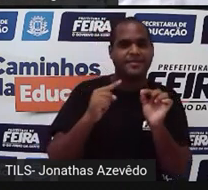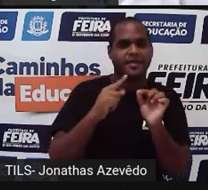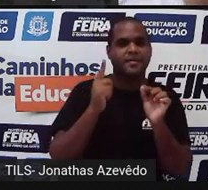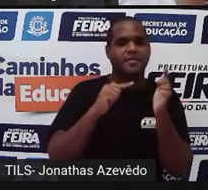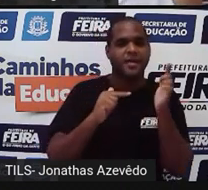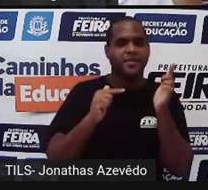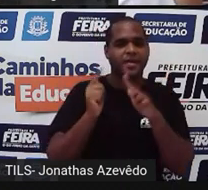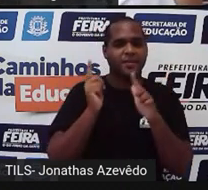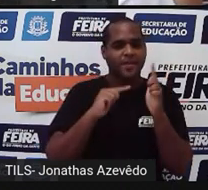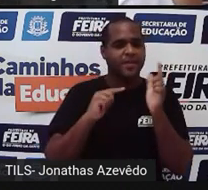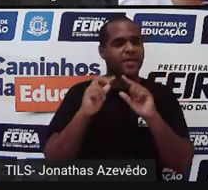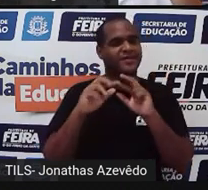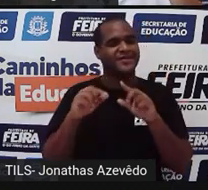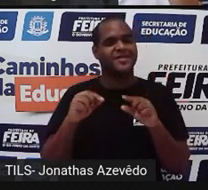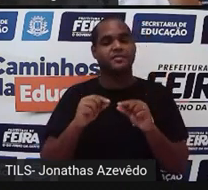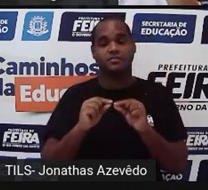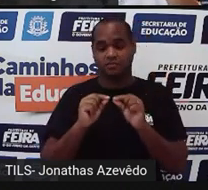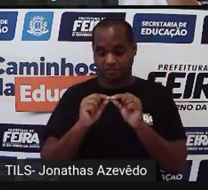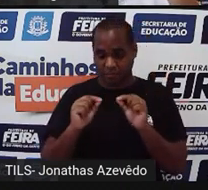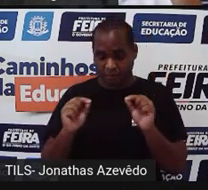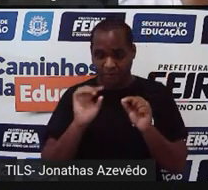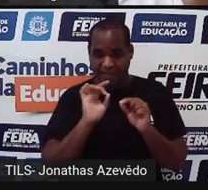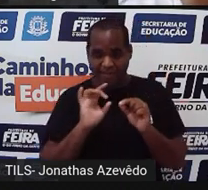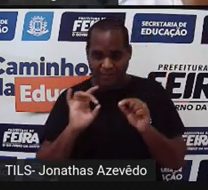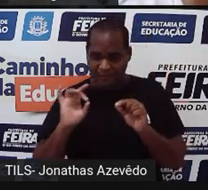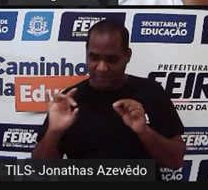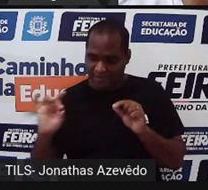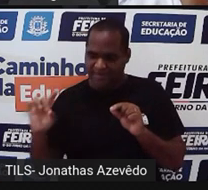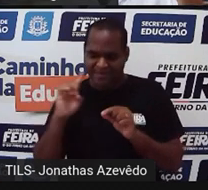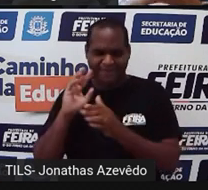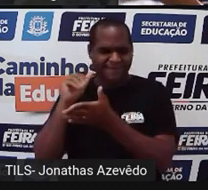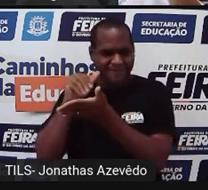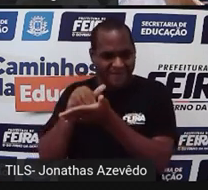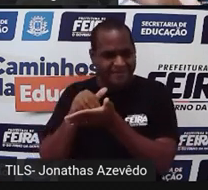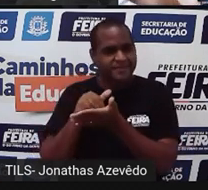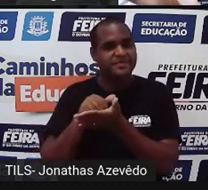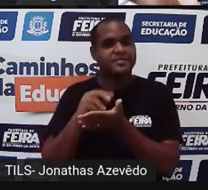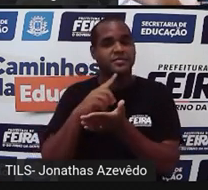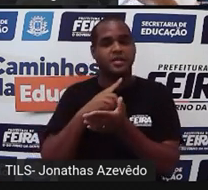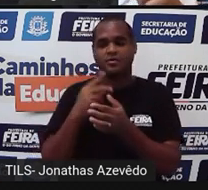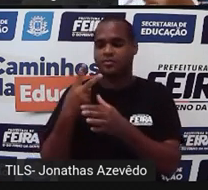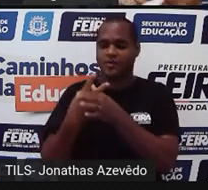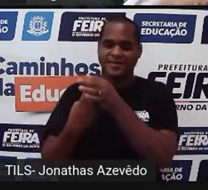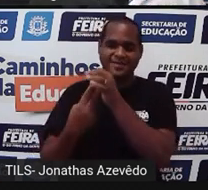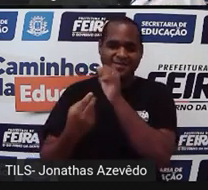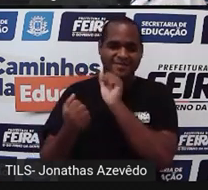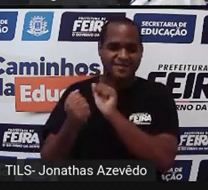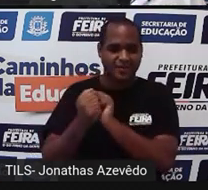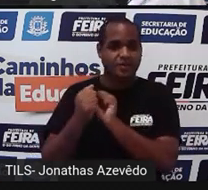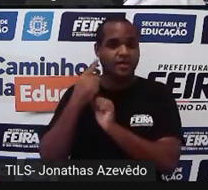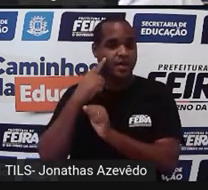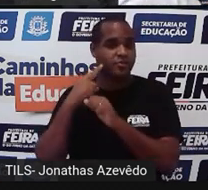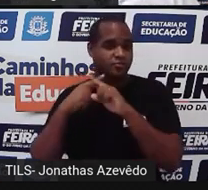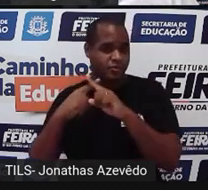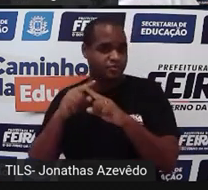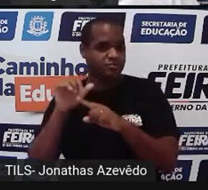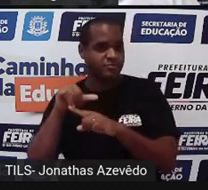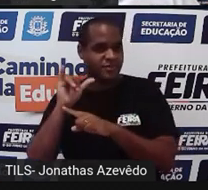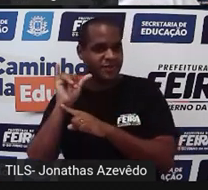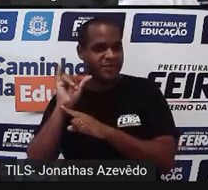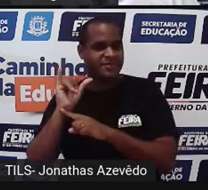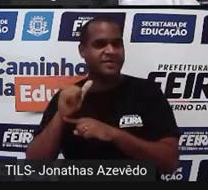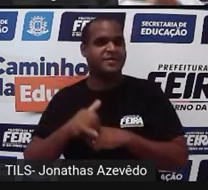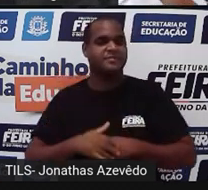reta. Cada ponto desses infinitos tem um par, que é um valor para x e um valor para